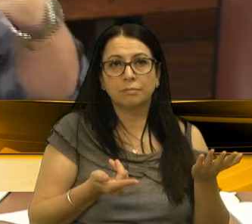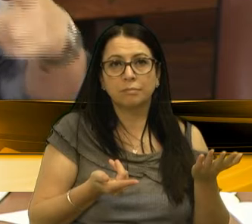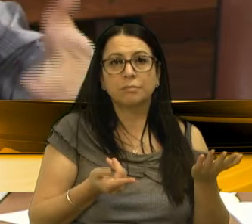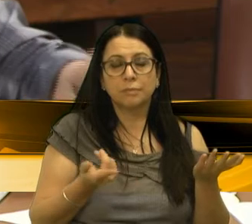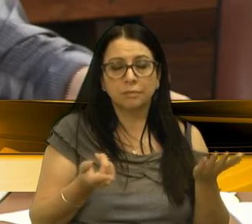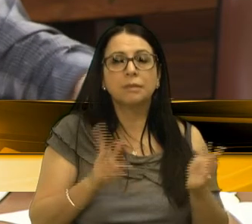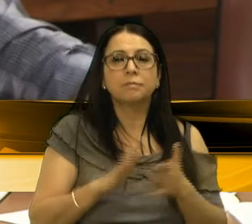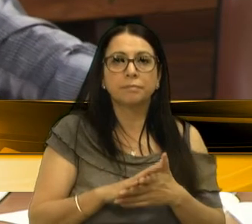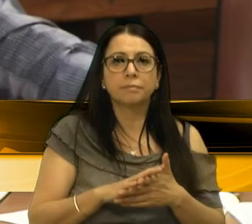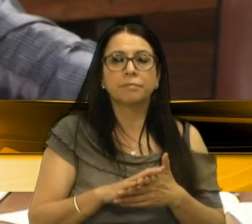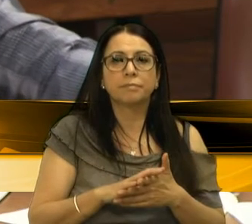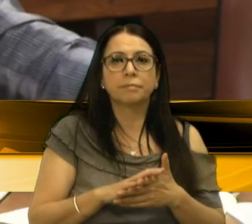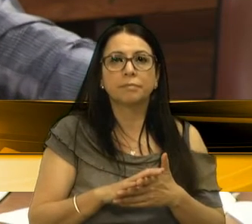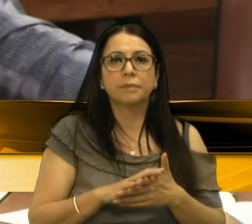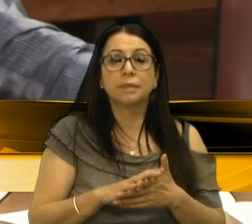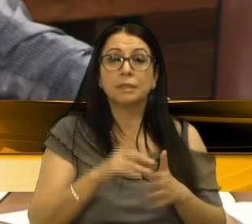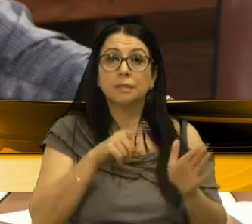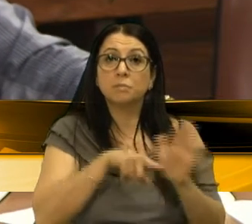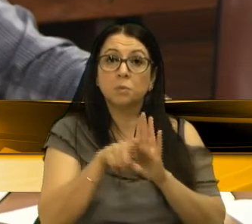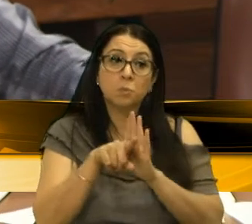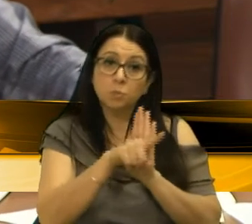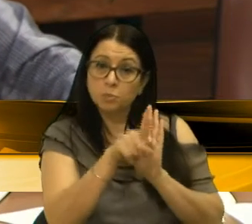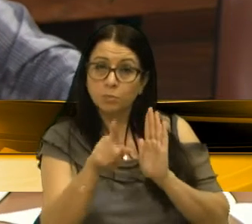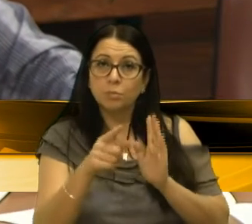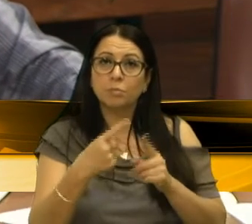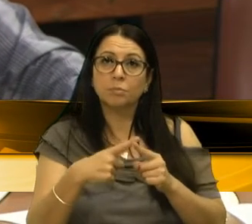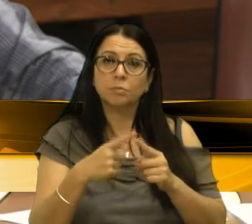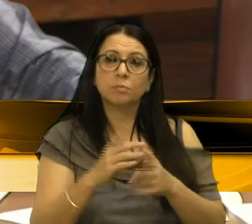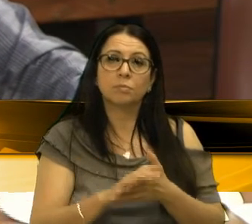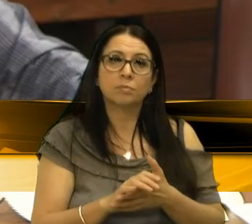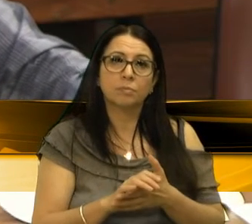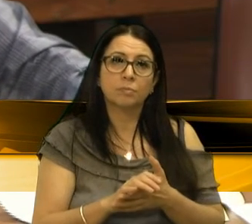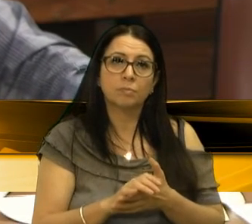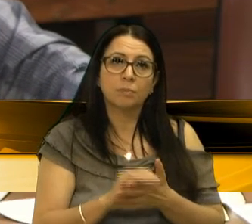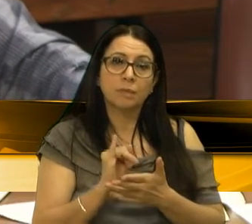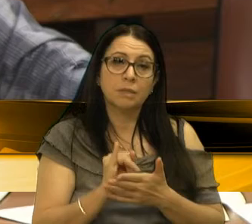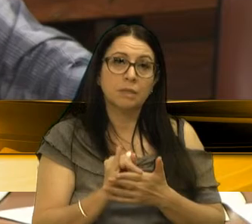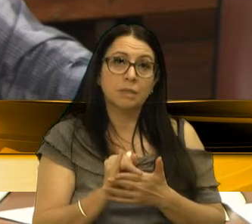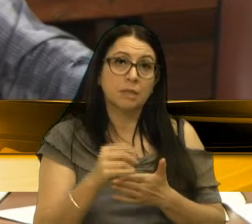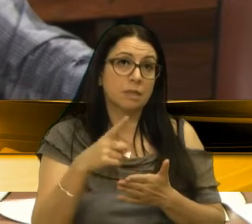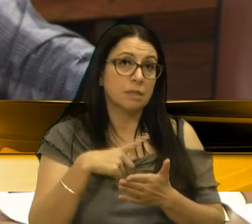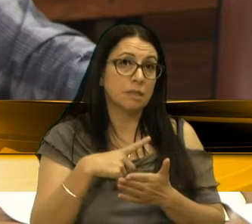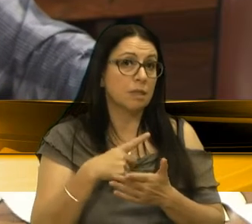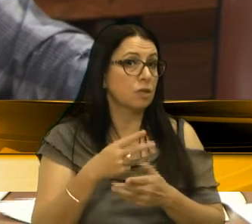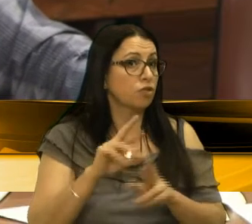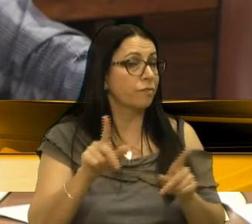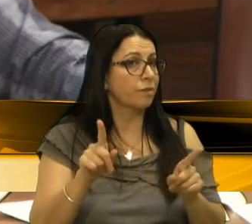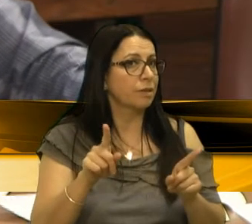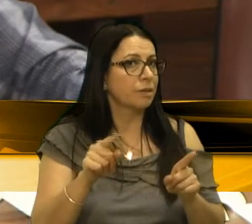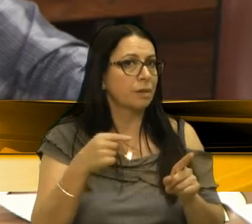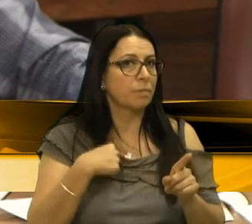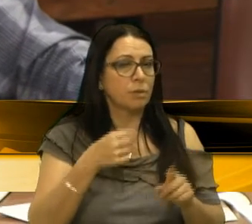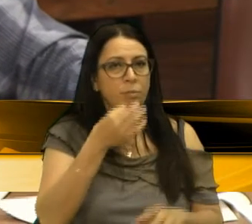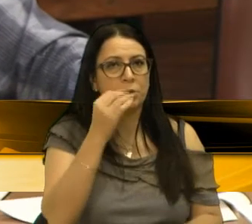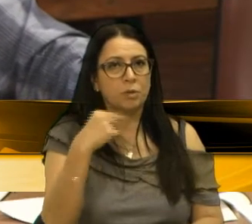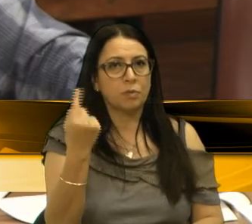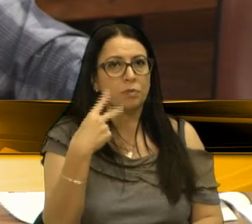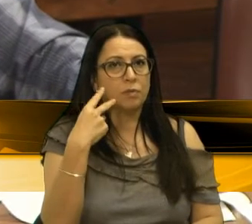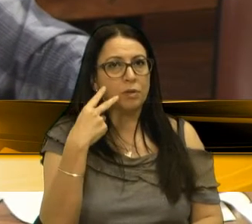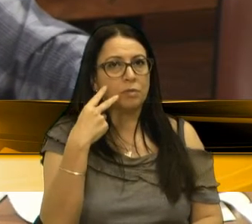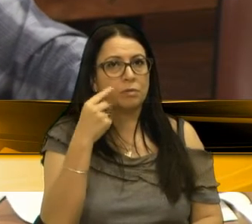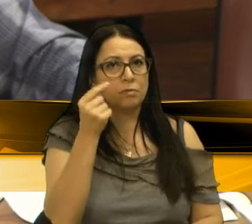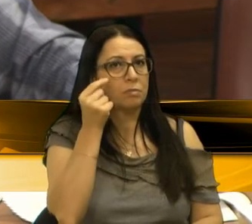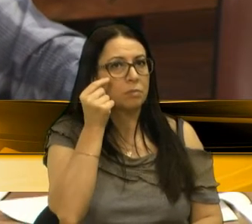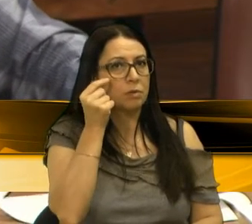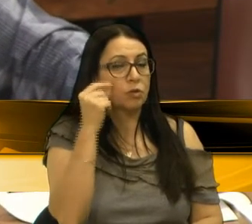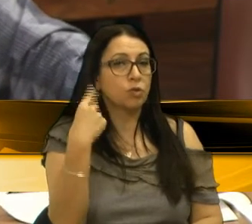Tá? Então, esse questionamento, até porque, se efetivamente tem contradição, acho que tanto a minha posição quanto a do vereador Paulo,